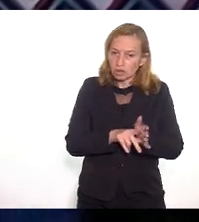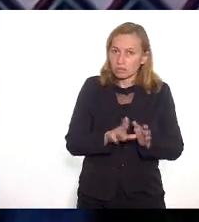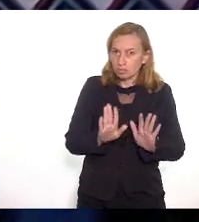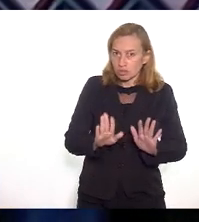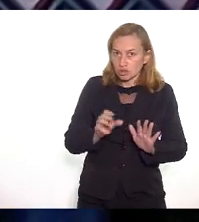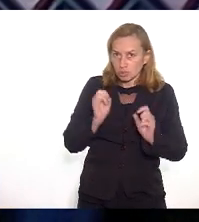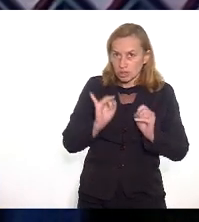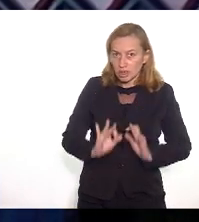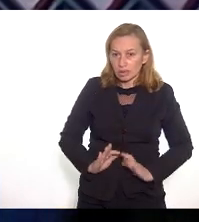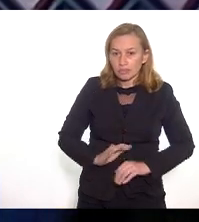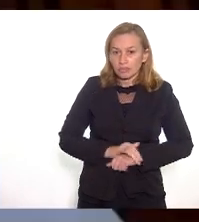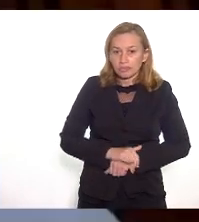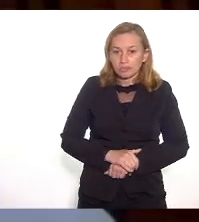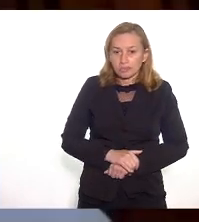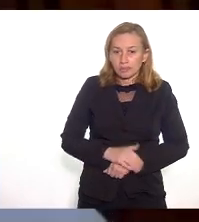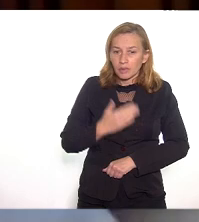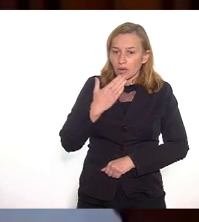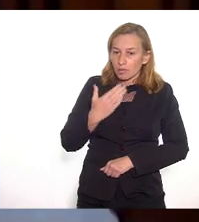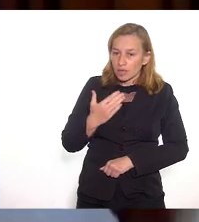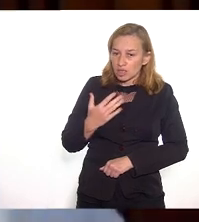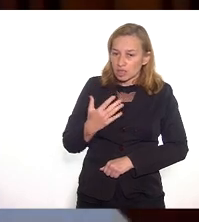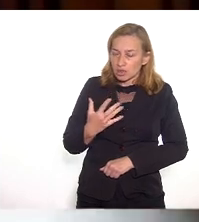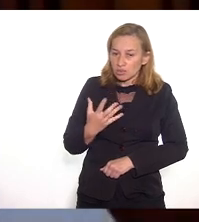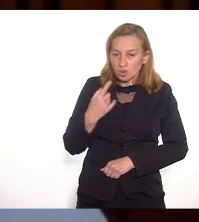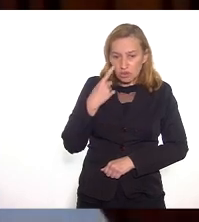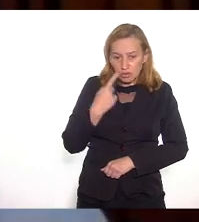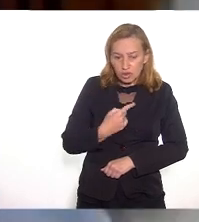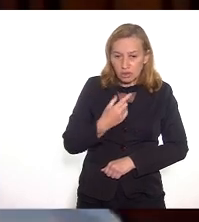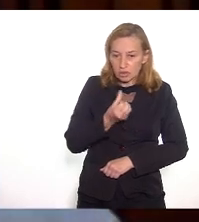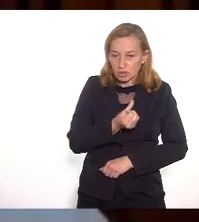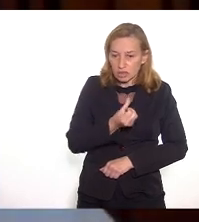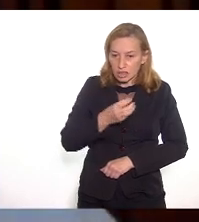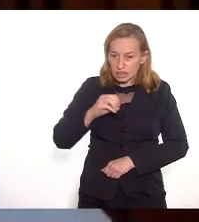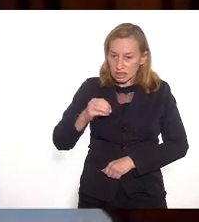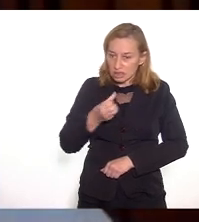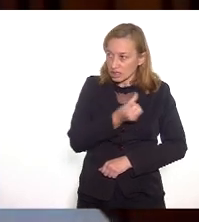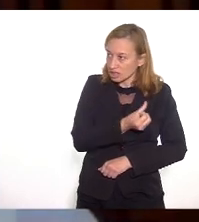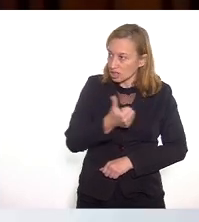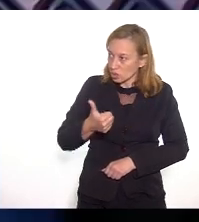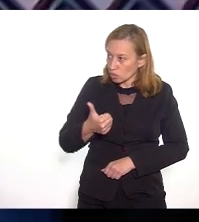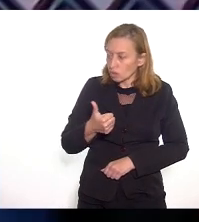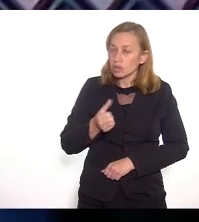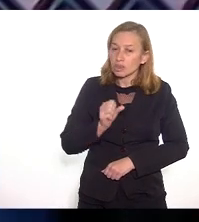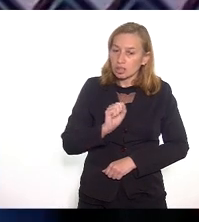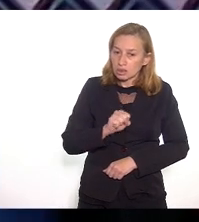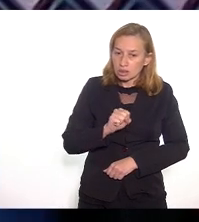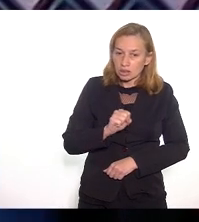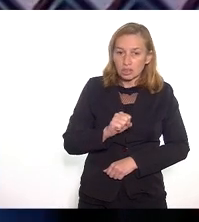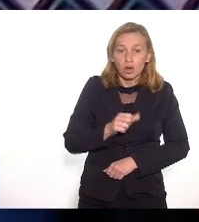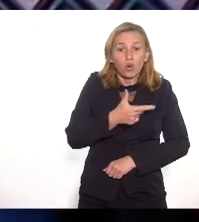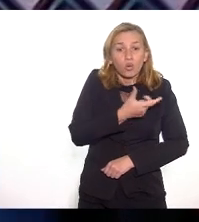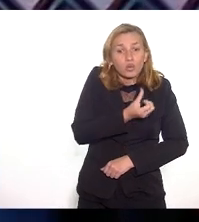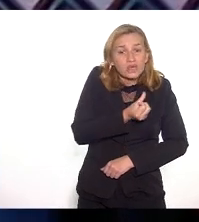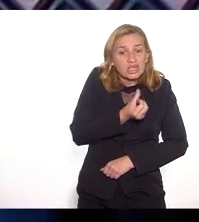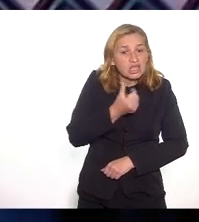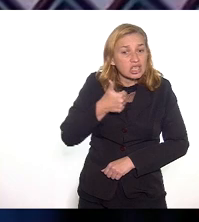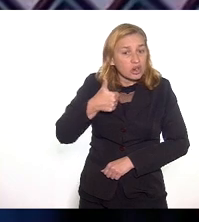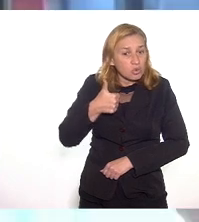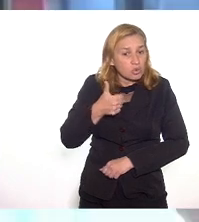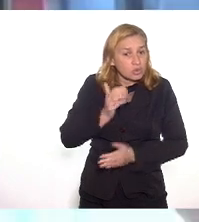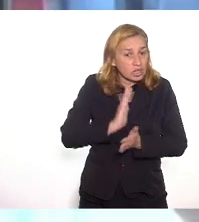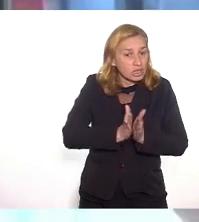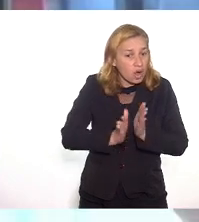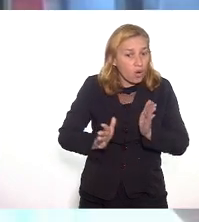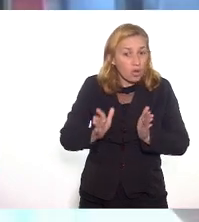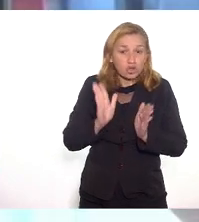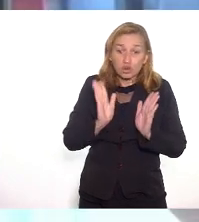seguinte. Pedido de vistas do 60 e do 61? Isso. O 61, Mônica, está na ordem do